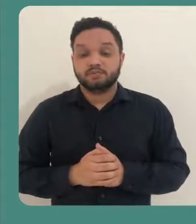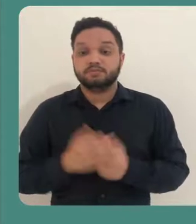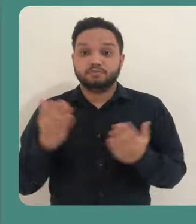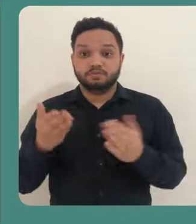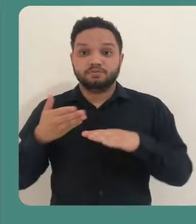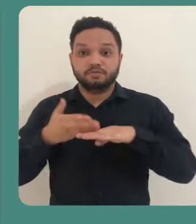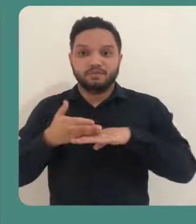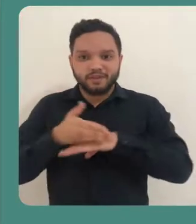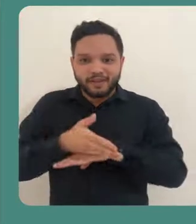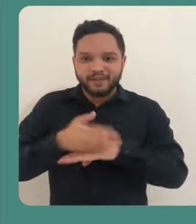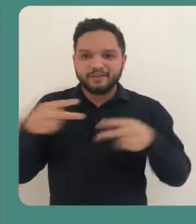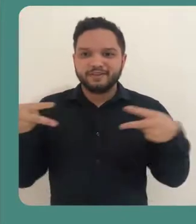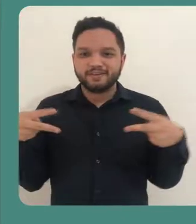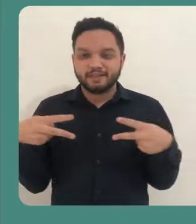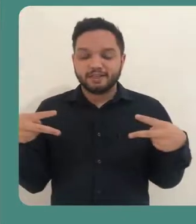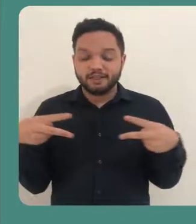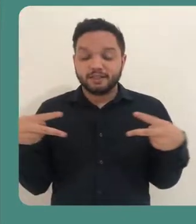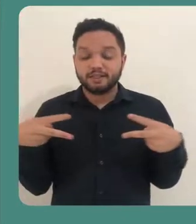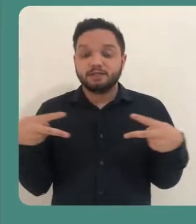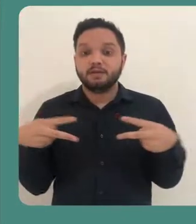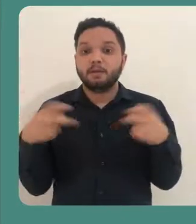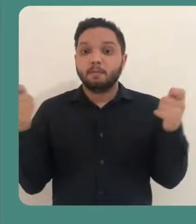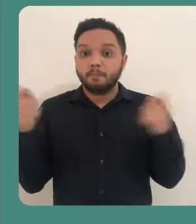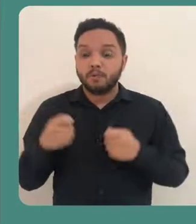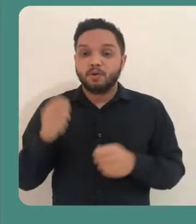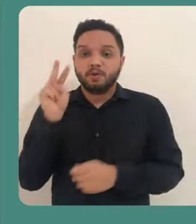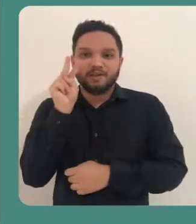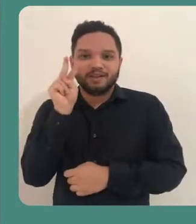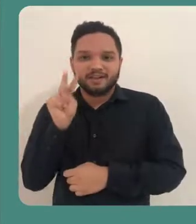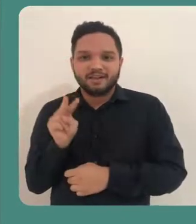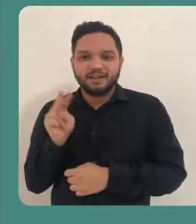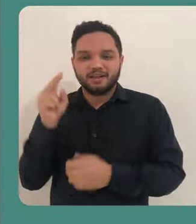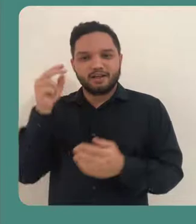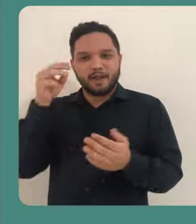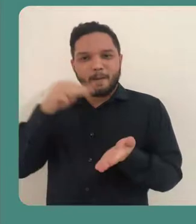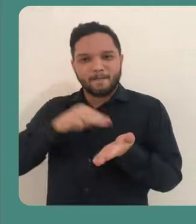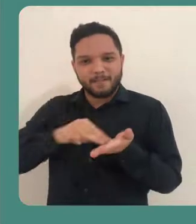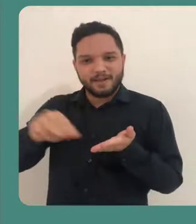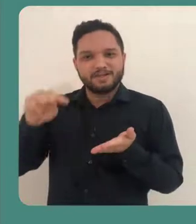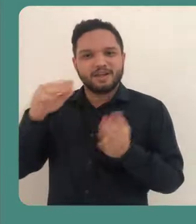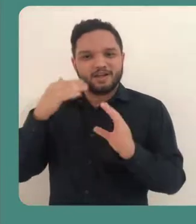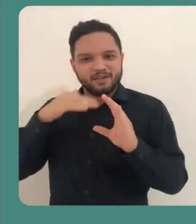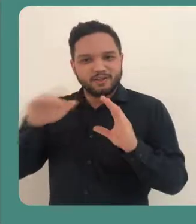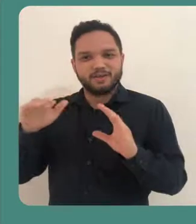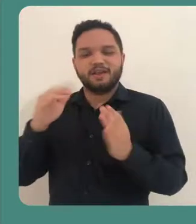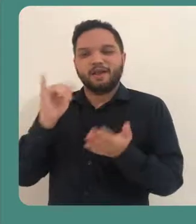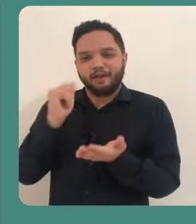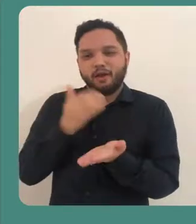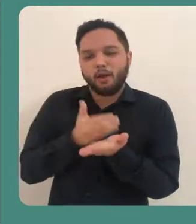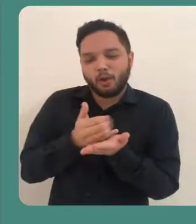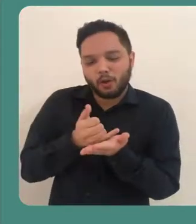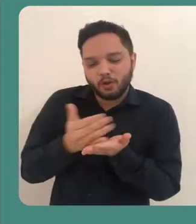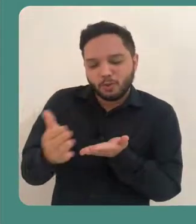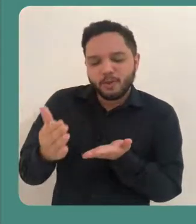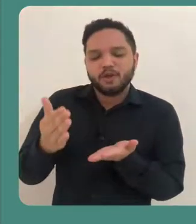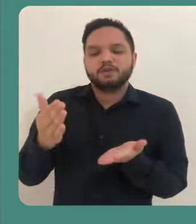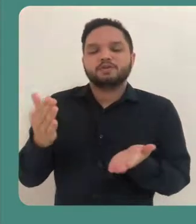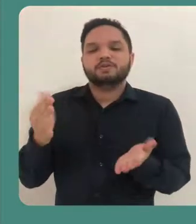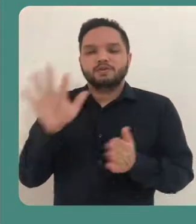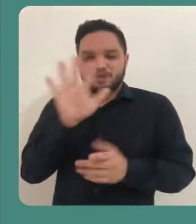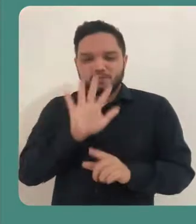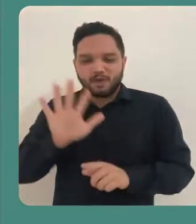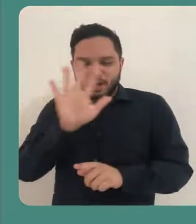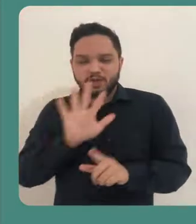que eu defini como uma mensagem introdutória desse espaço e aqui também fica o botão para entrar na seção